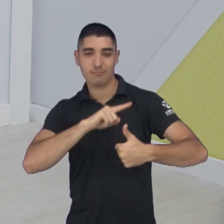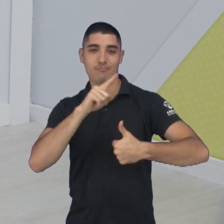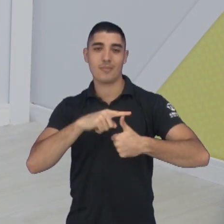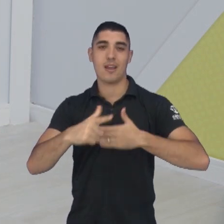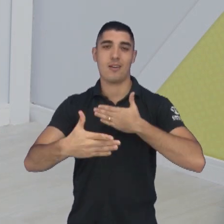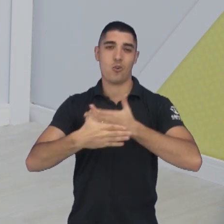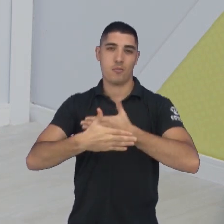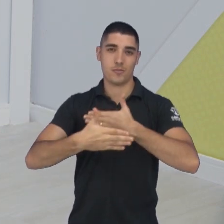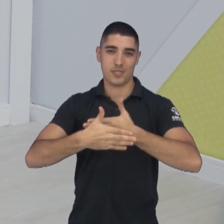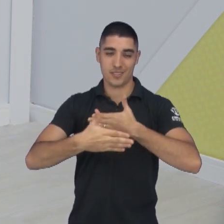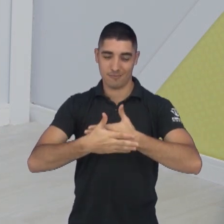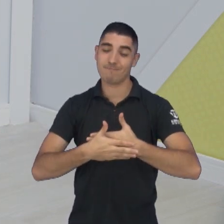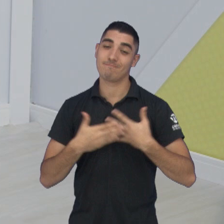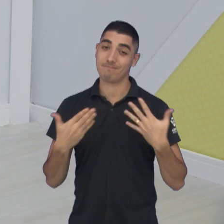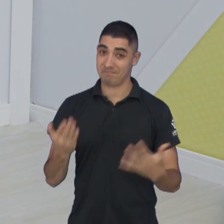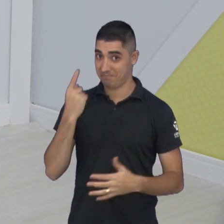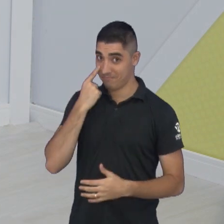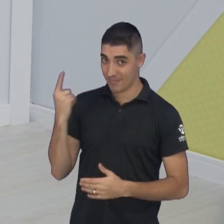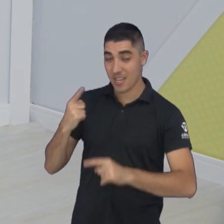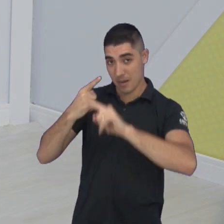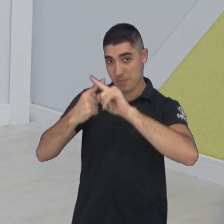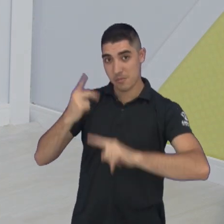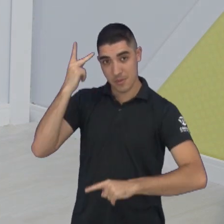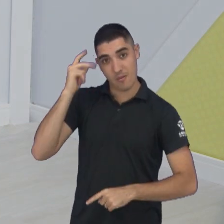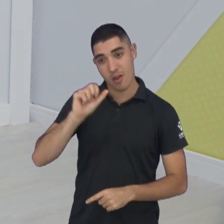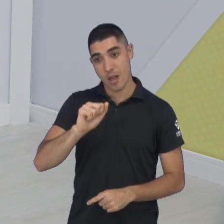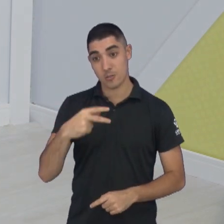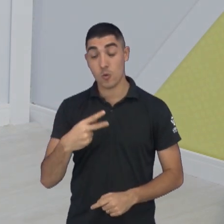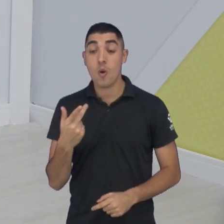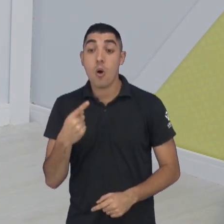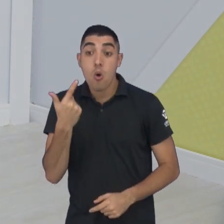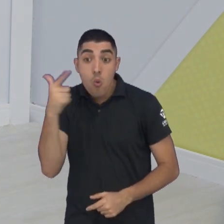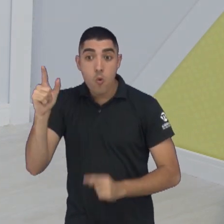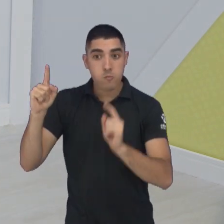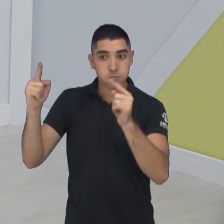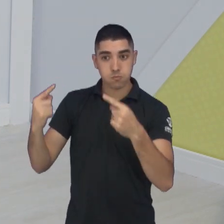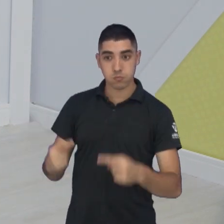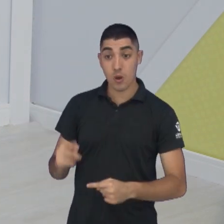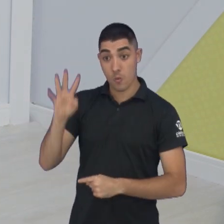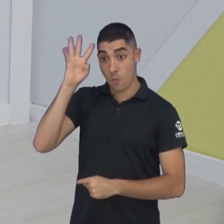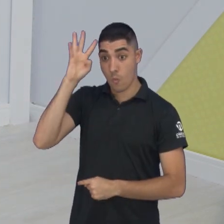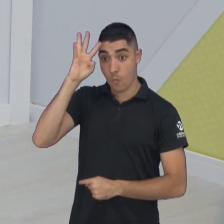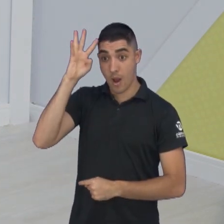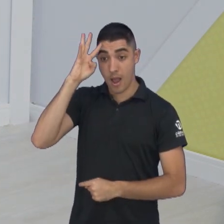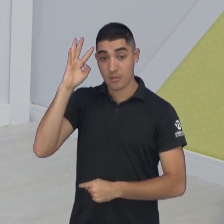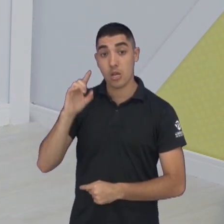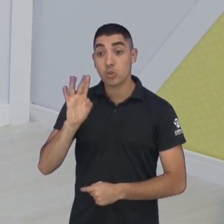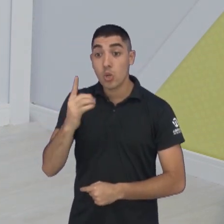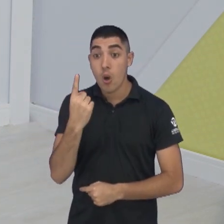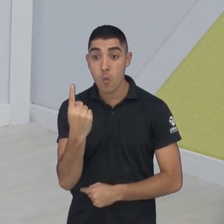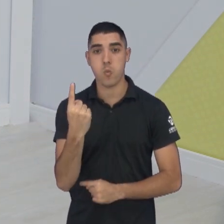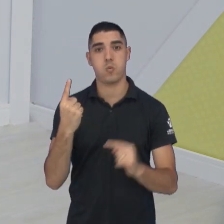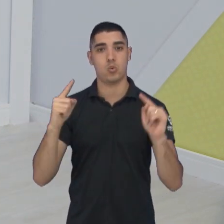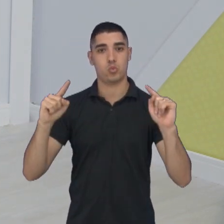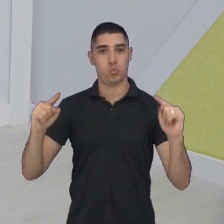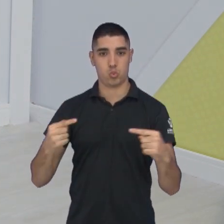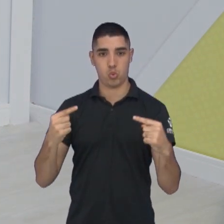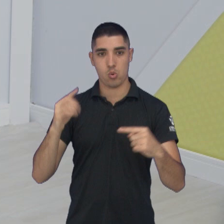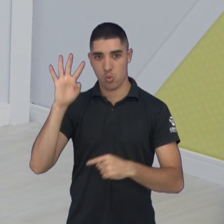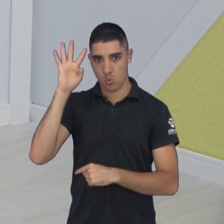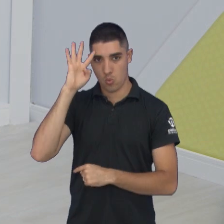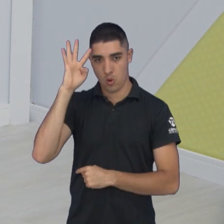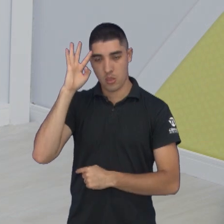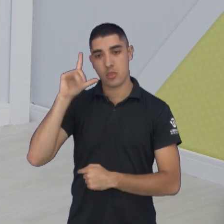a classificação desta Série A2. Próximos jogos, coloca aí, Matheus, no pique. Quarta-feira, apenas um jogo na quinta.